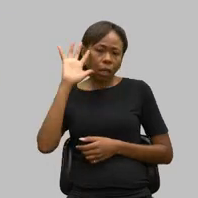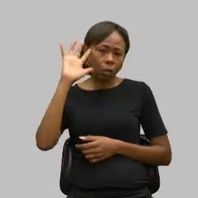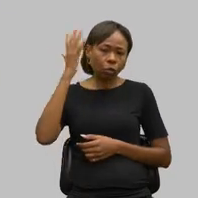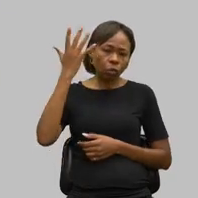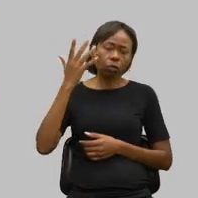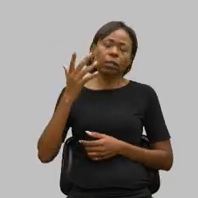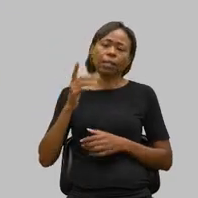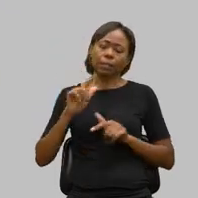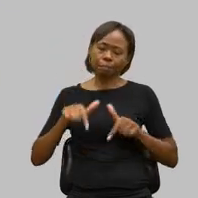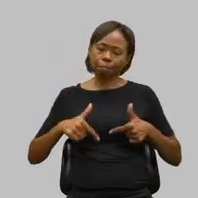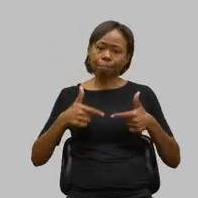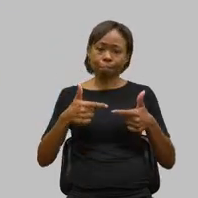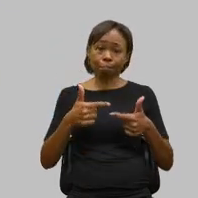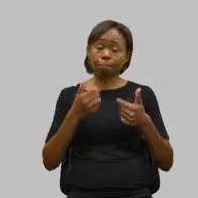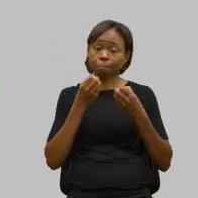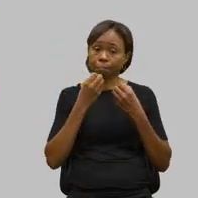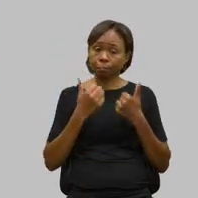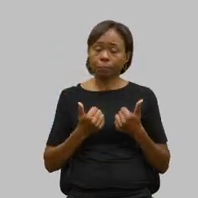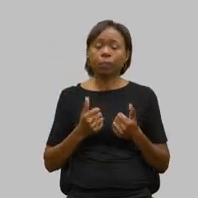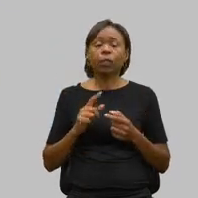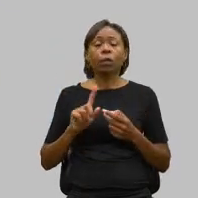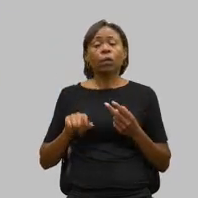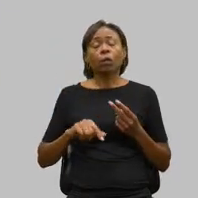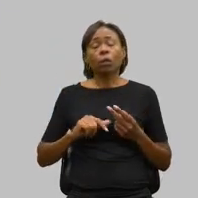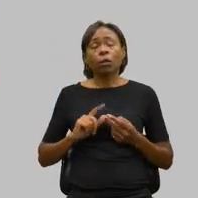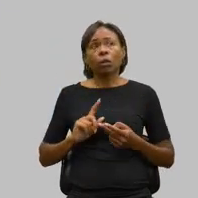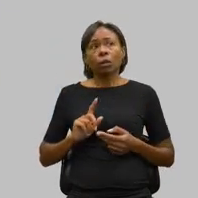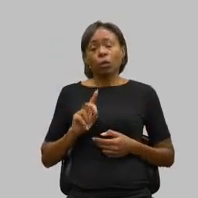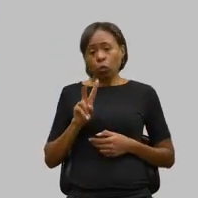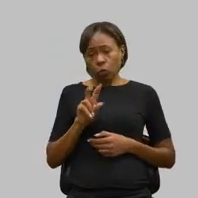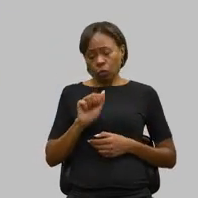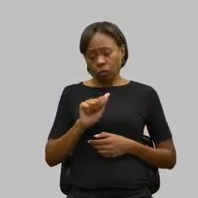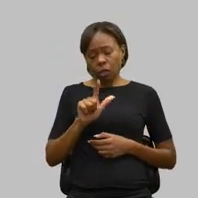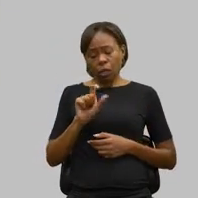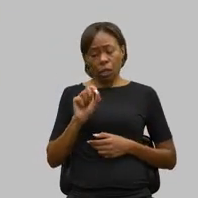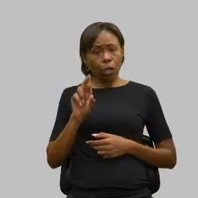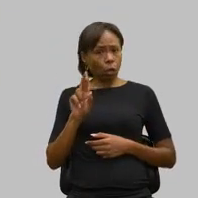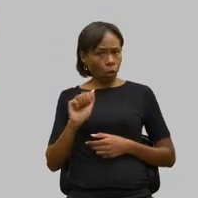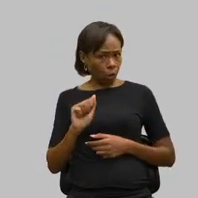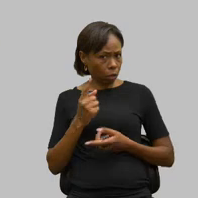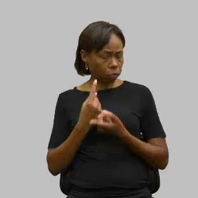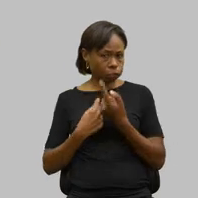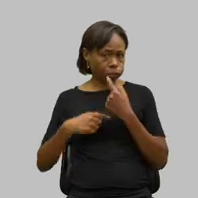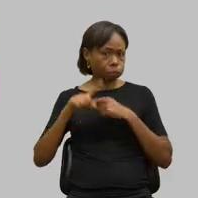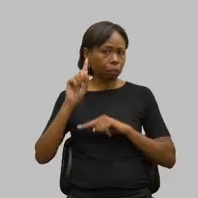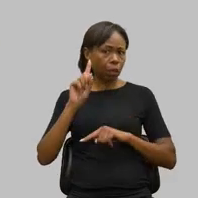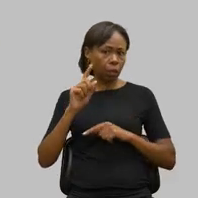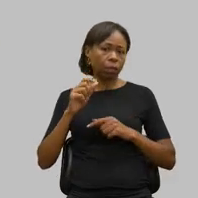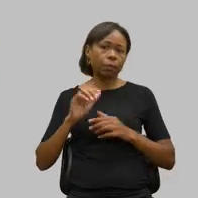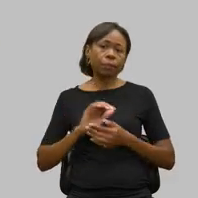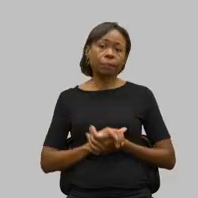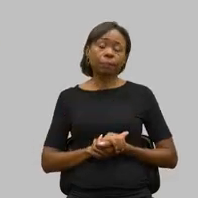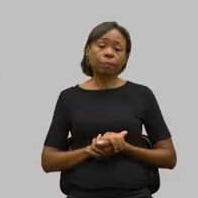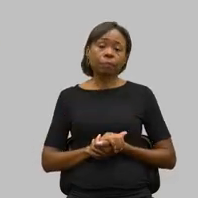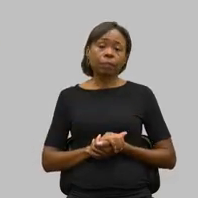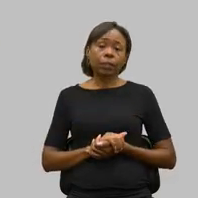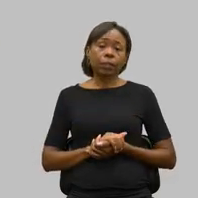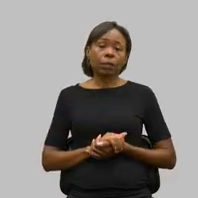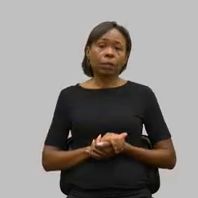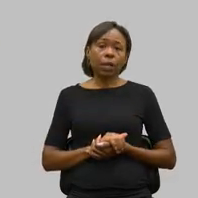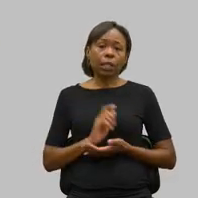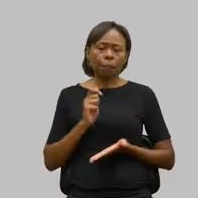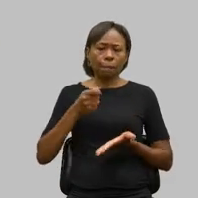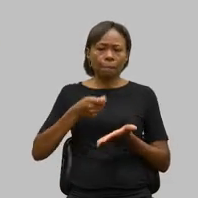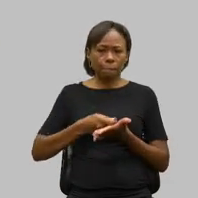bom. Mas o Valor é um grande sucesso. Tem que ser melhorado, mas é um grande sucesso. O Valor em Saúde, que o primeiro módulo, a gente paga